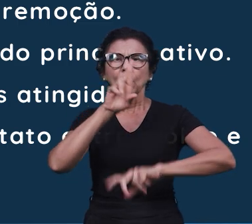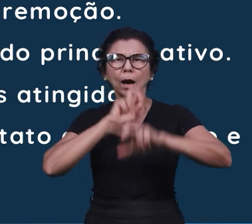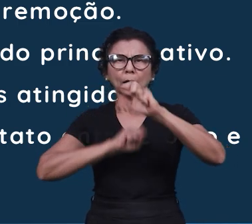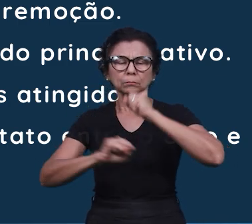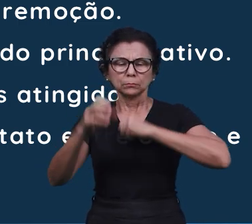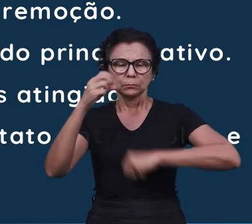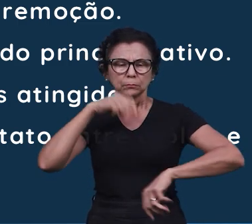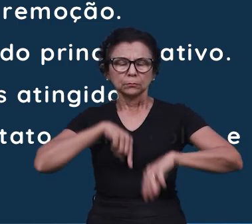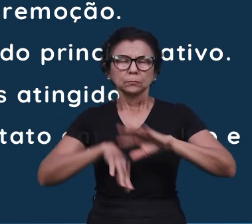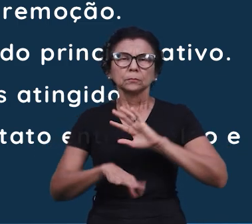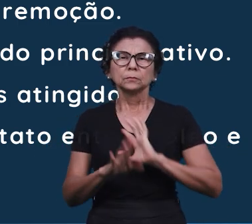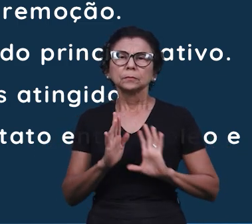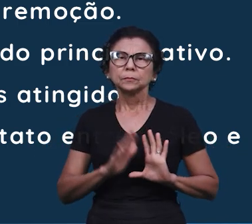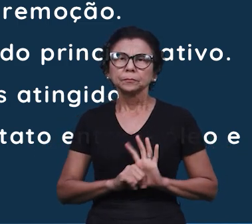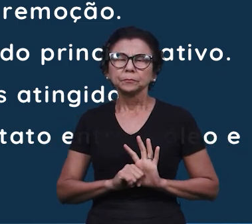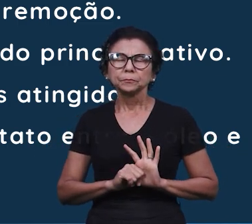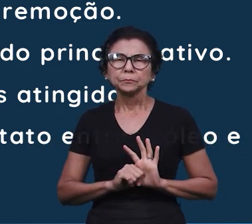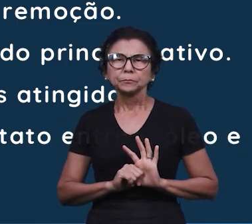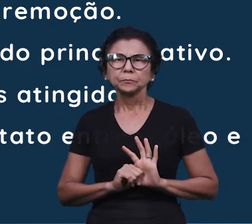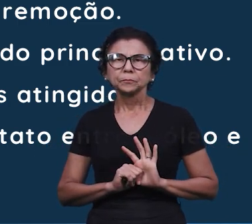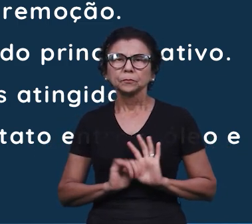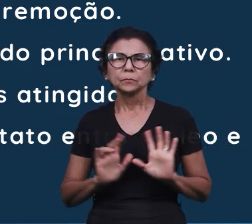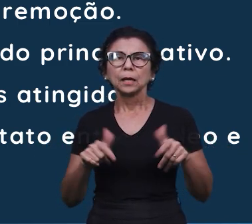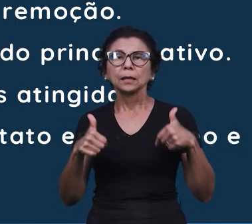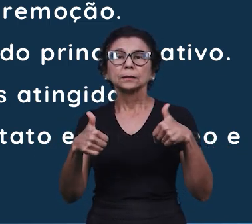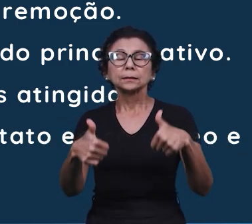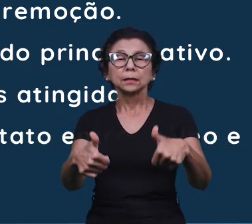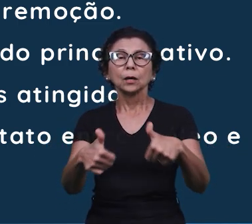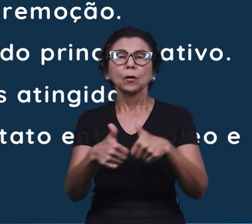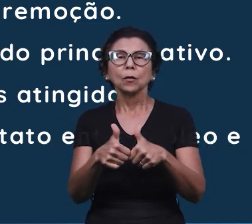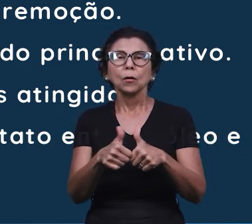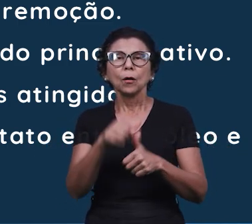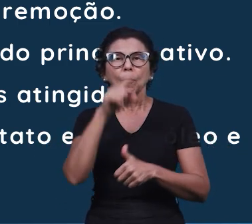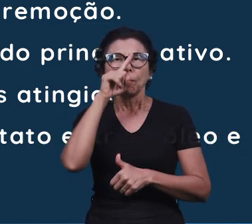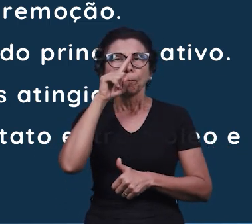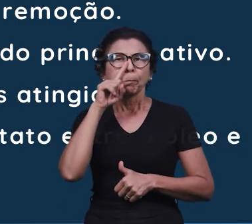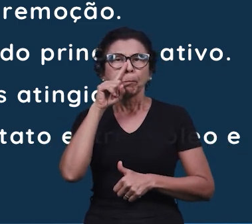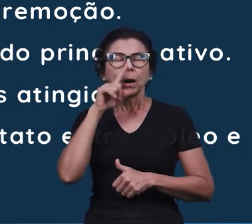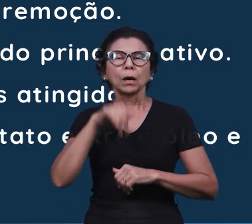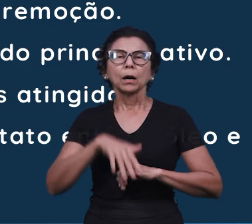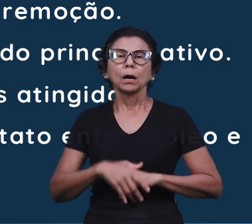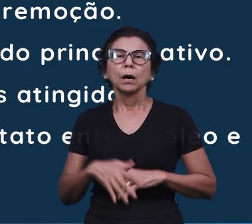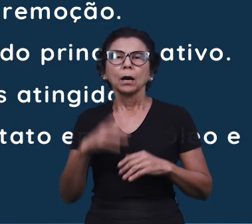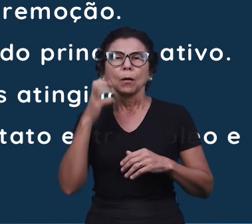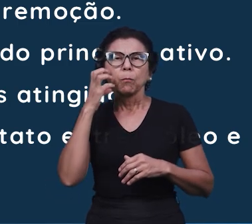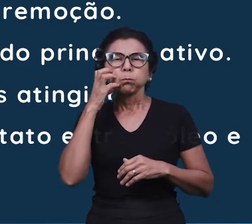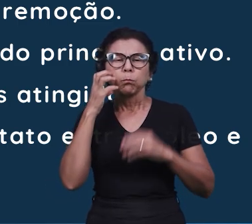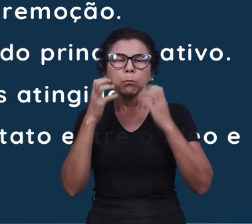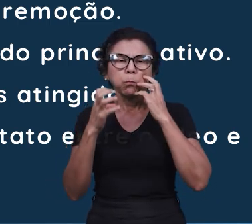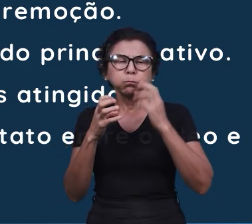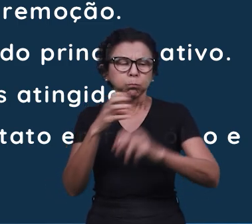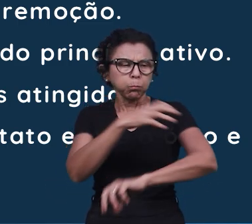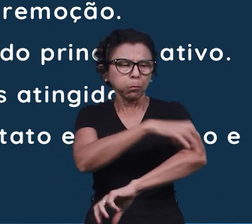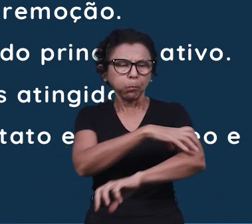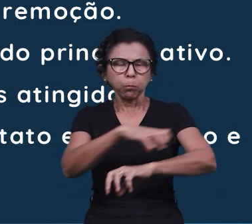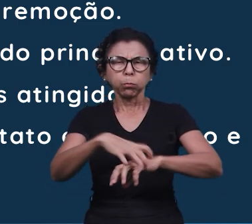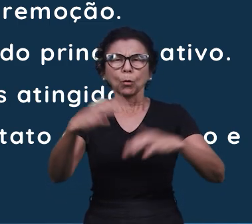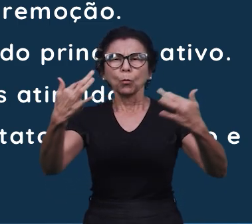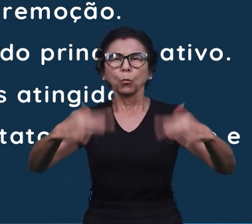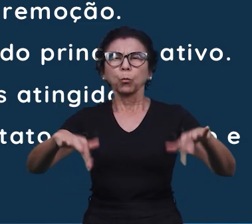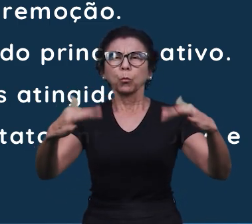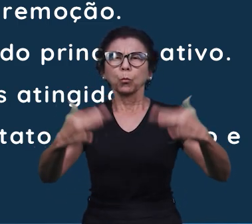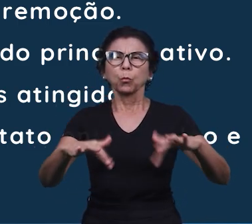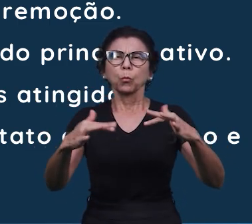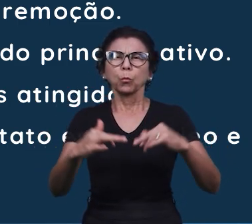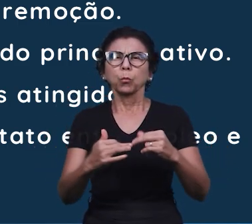capsaicina causa um efeito inflamatório que gera uma sensação de dor e a dor, levando